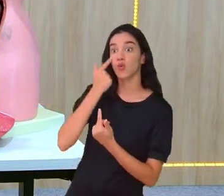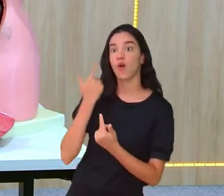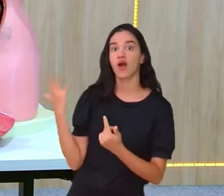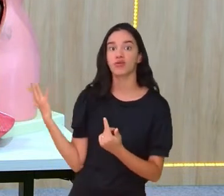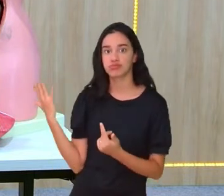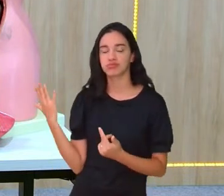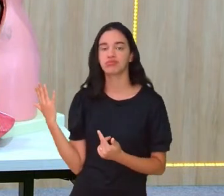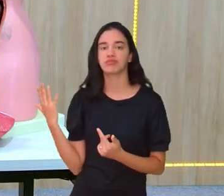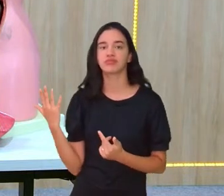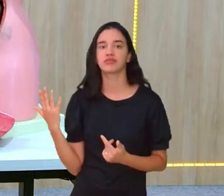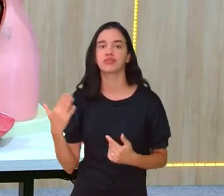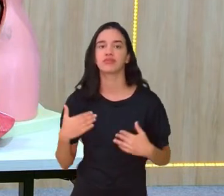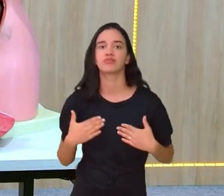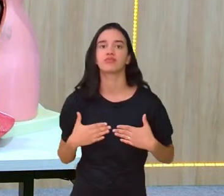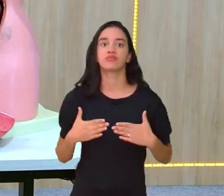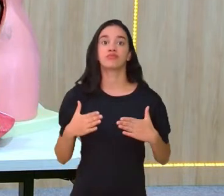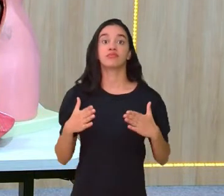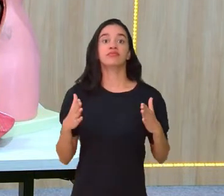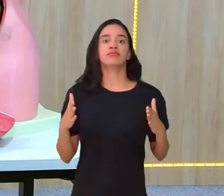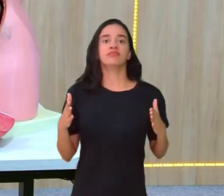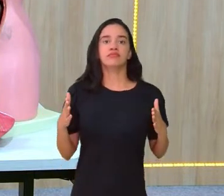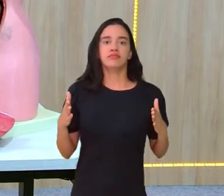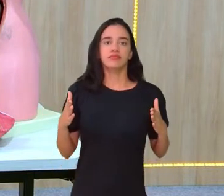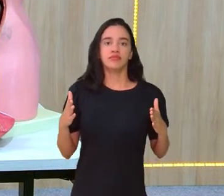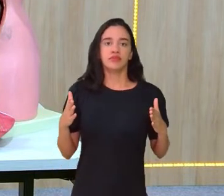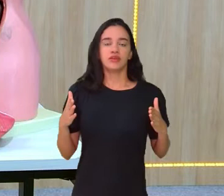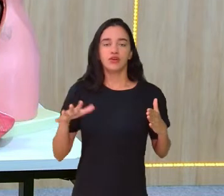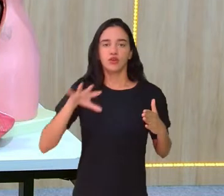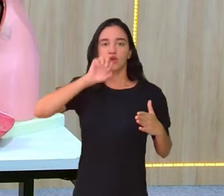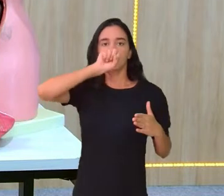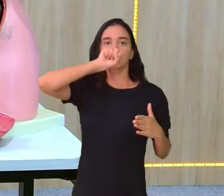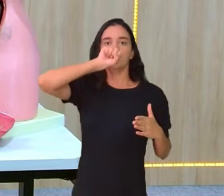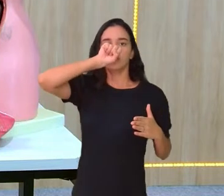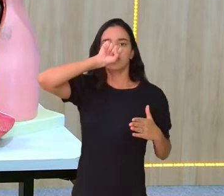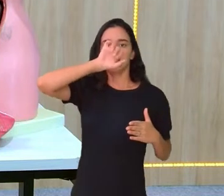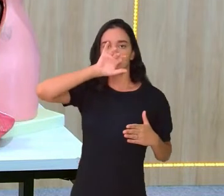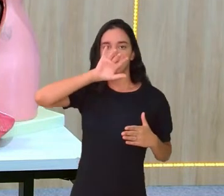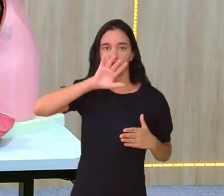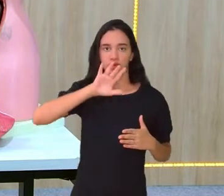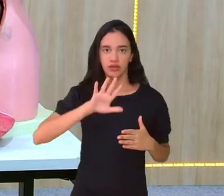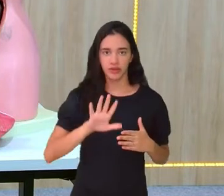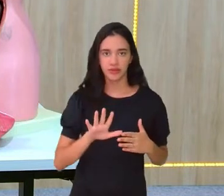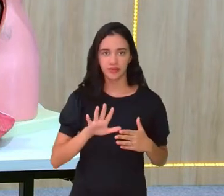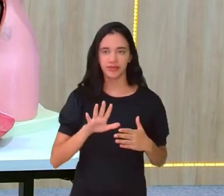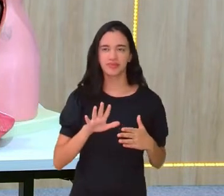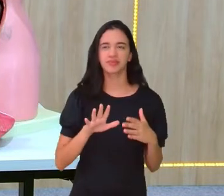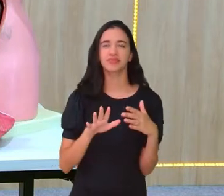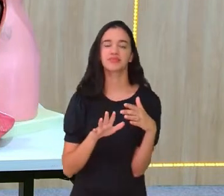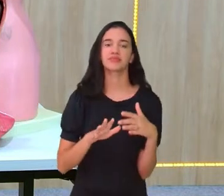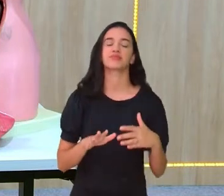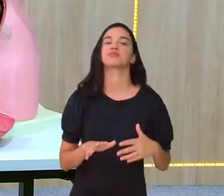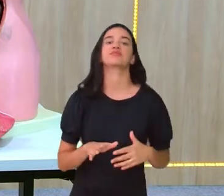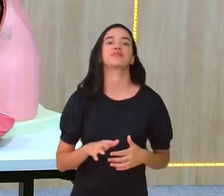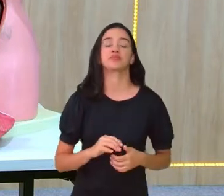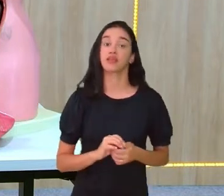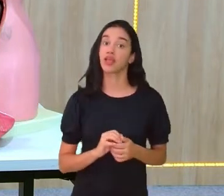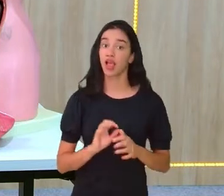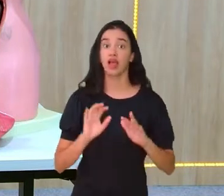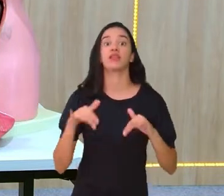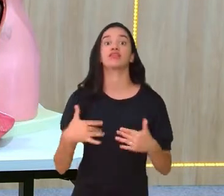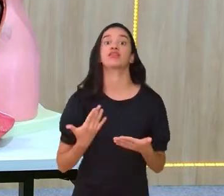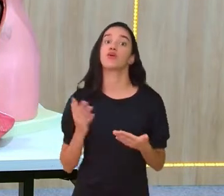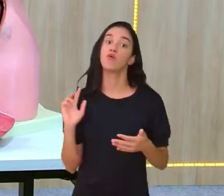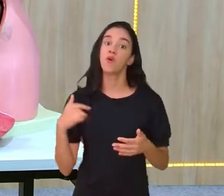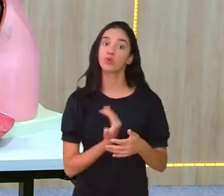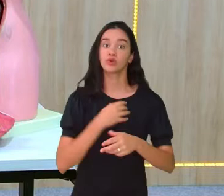peito, aumentando aí o volume, né? E na hora da expiração, ele esvaziando. Então, esse é o